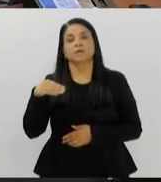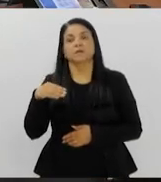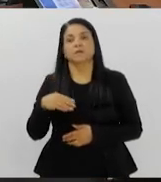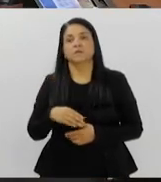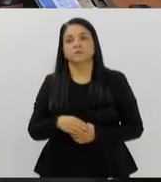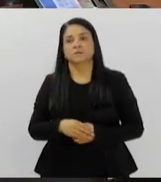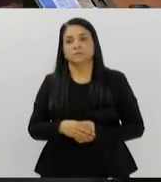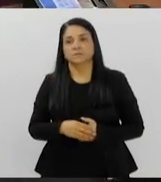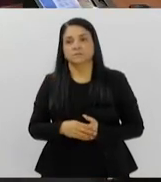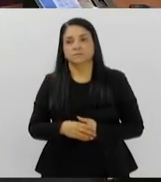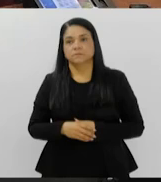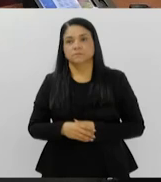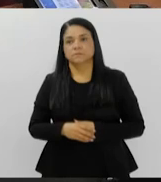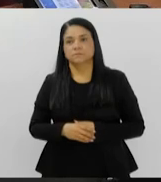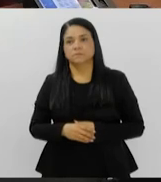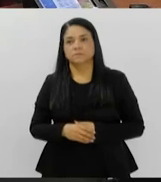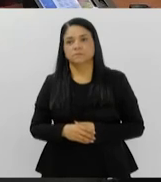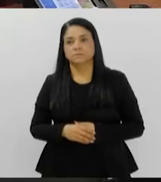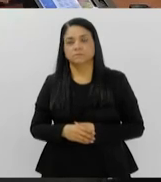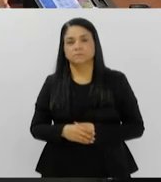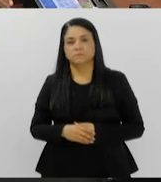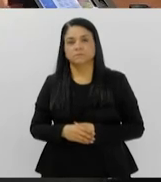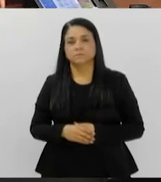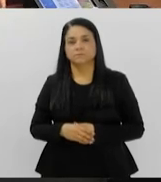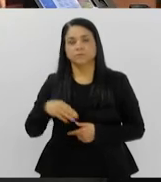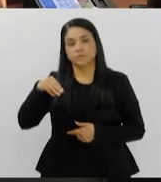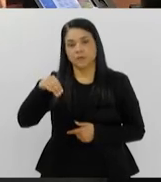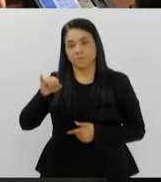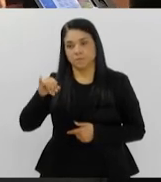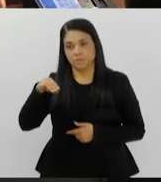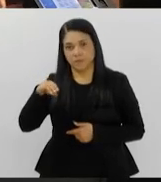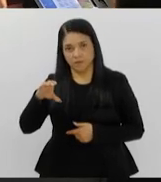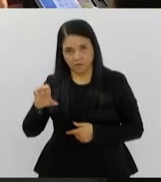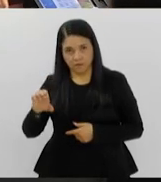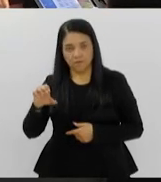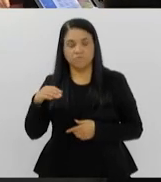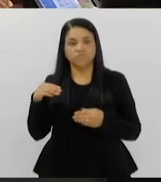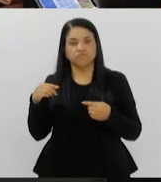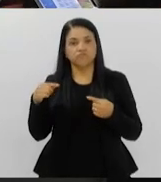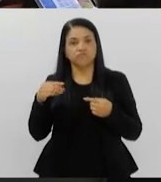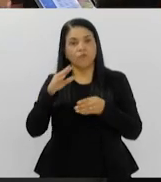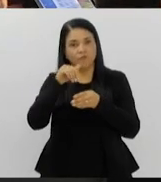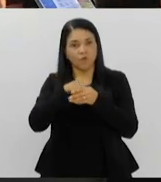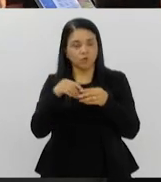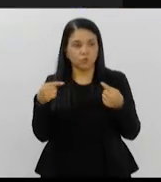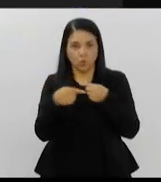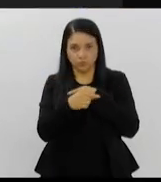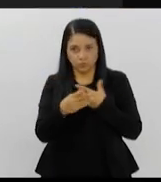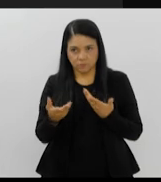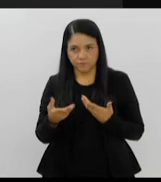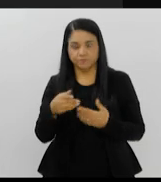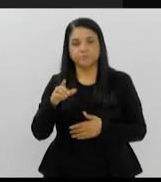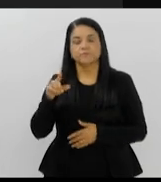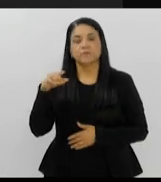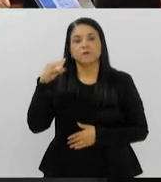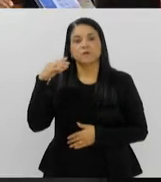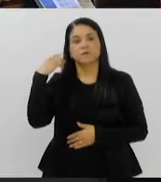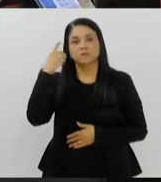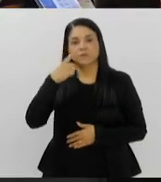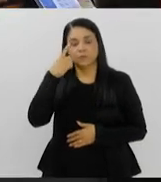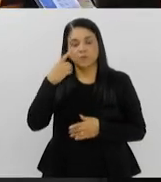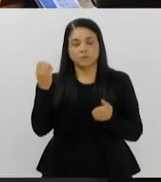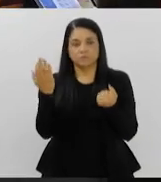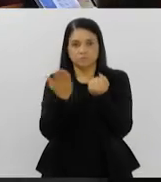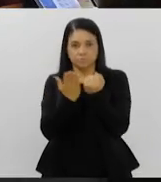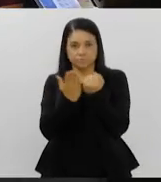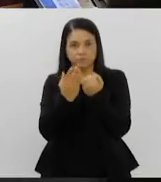Não posso. Mink, sim. Deputado Carlos Mink também. Deputado Samuel Malafaia, voto